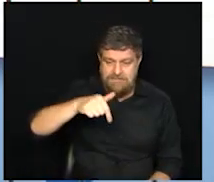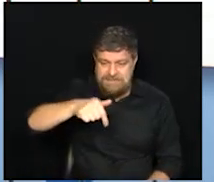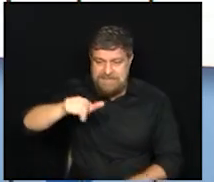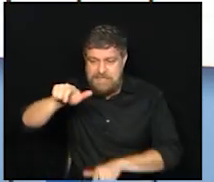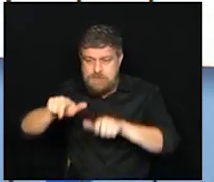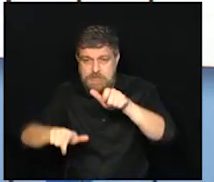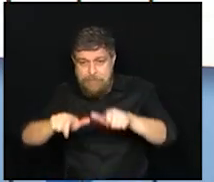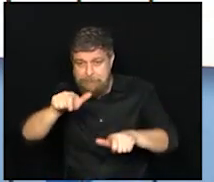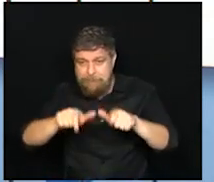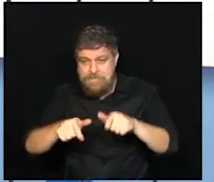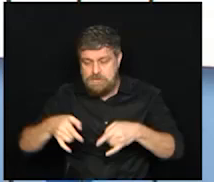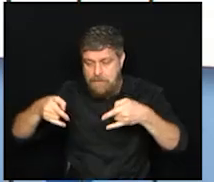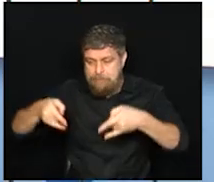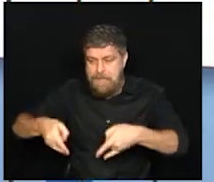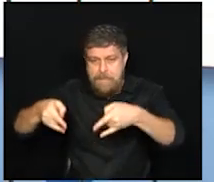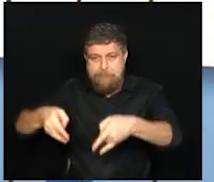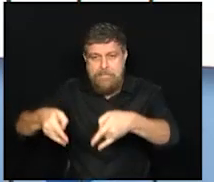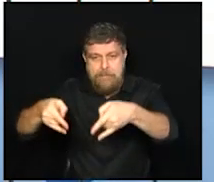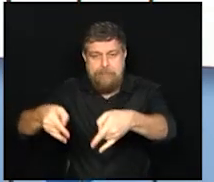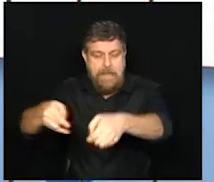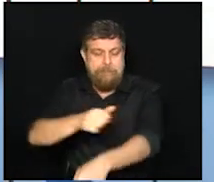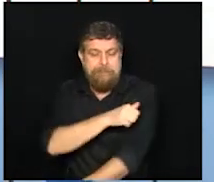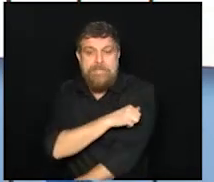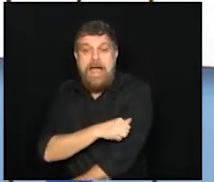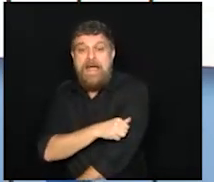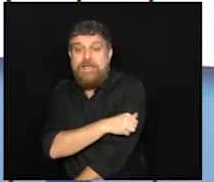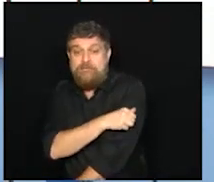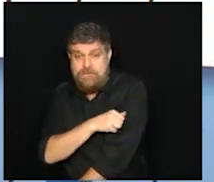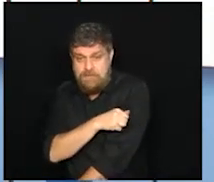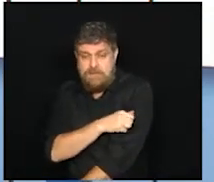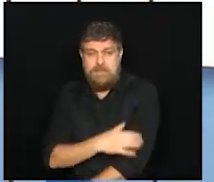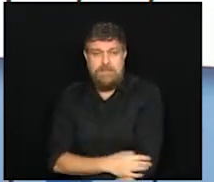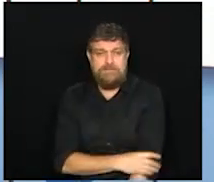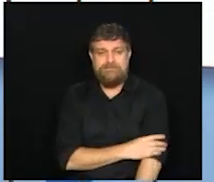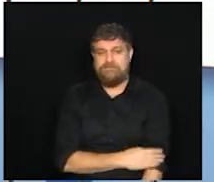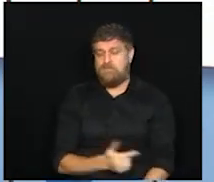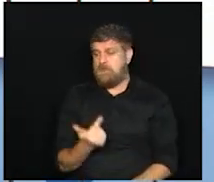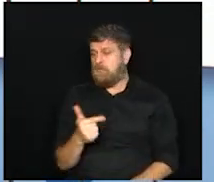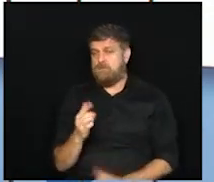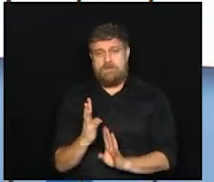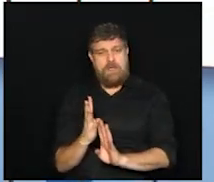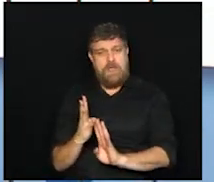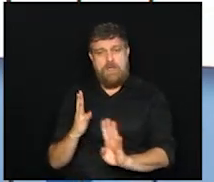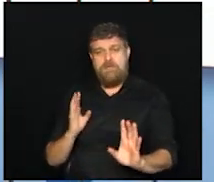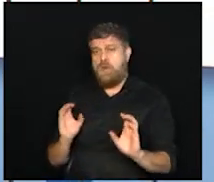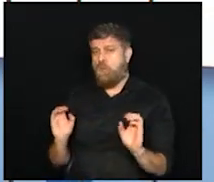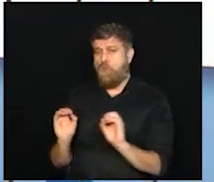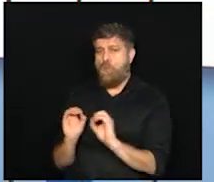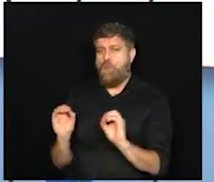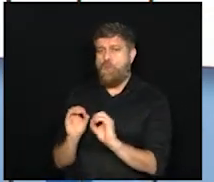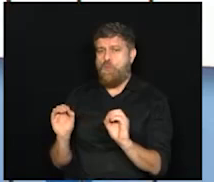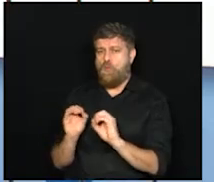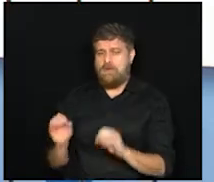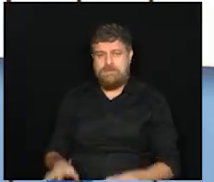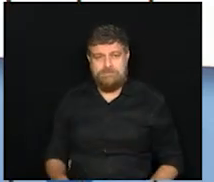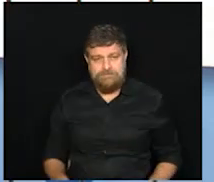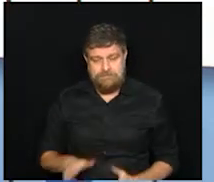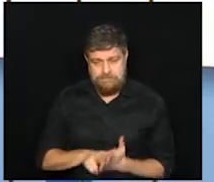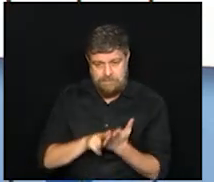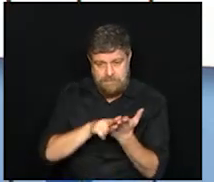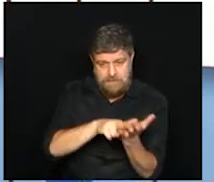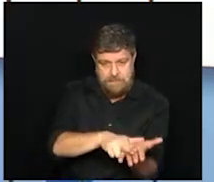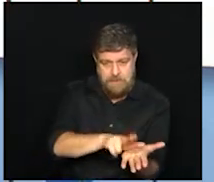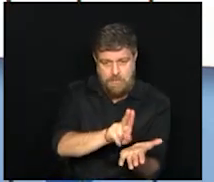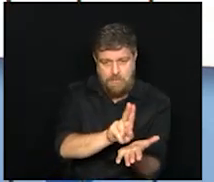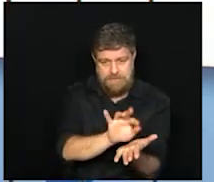pacientes internados em enfermaria. Não havia pacientes à espera de um leito de UTI Covid